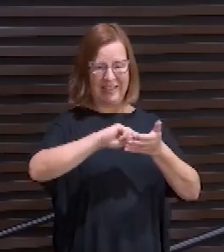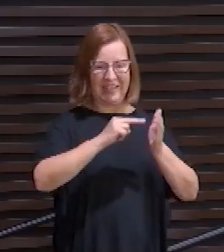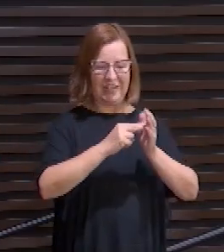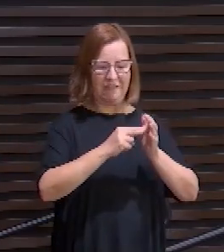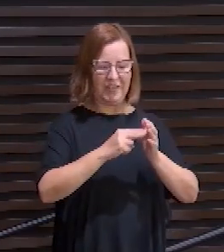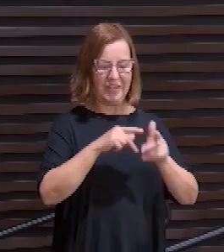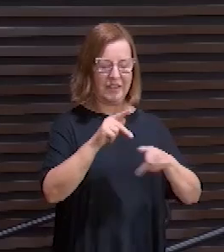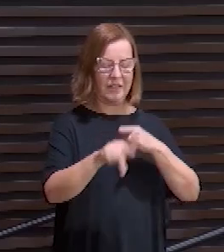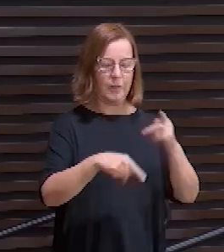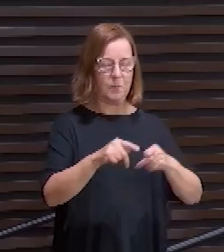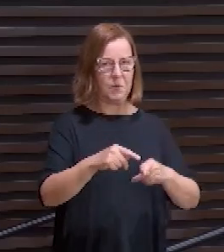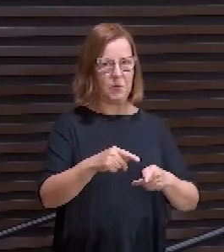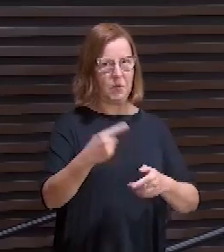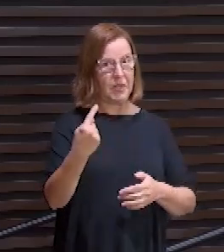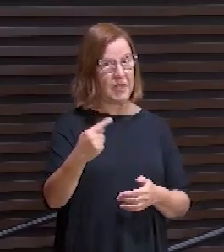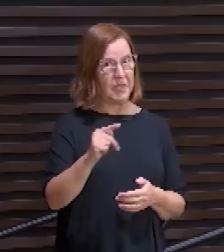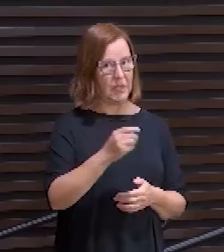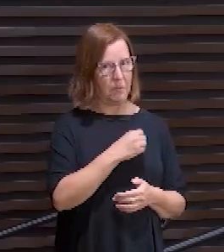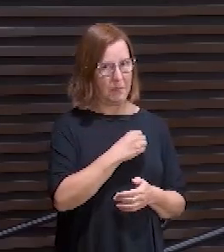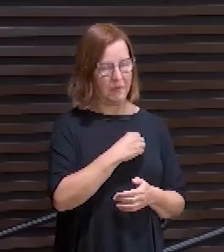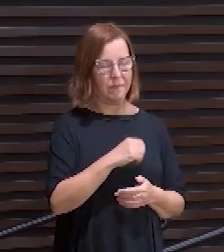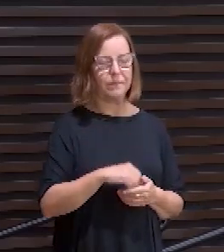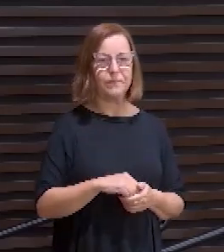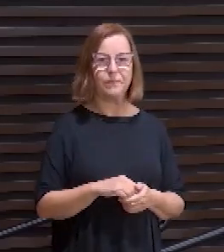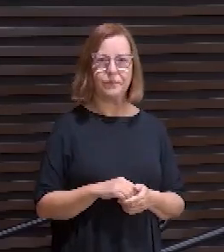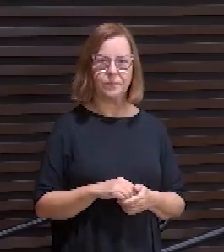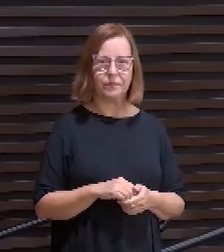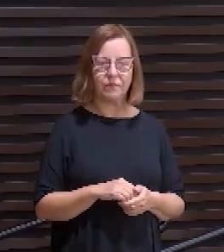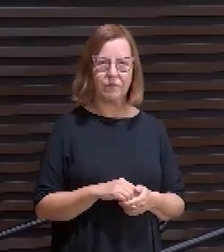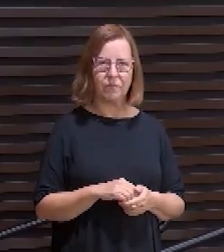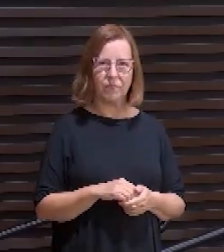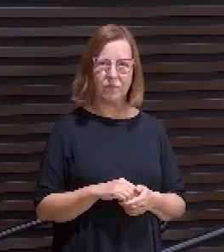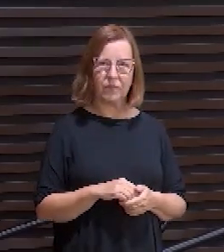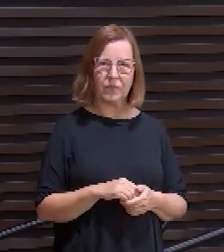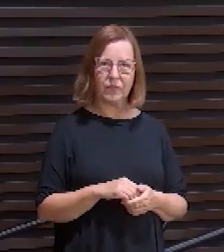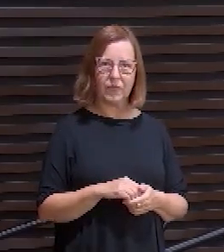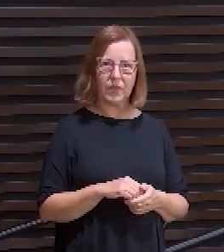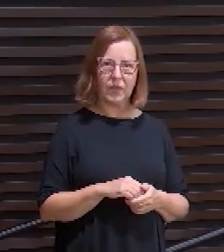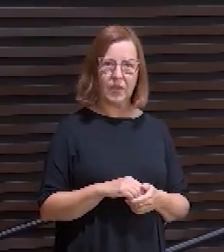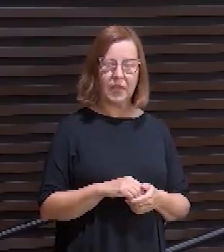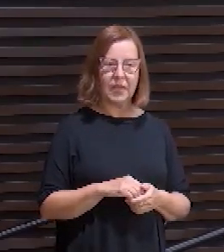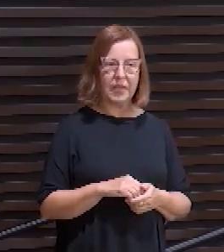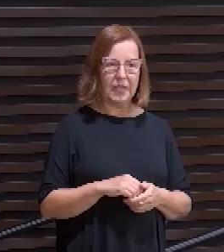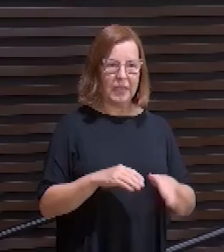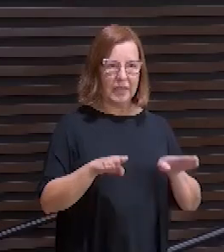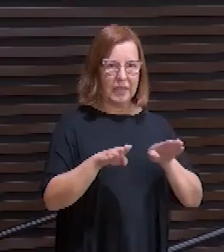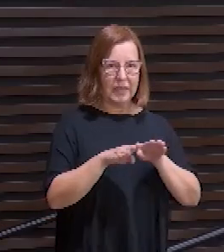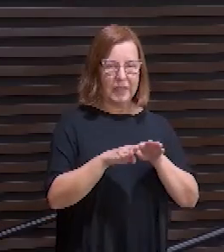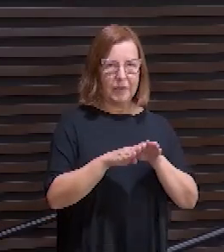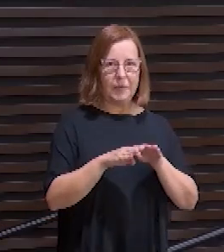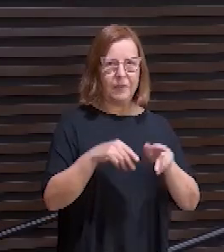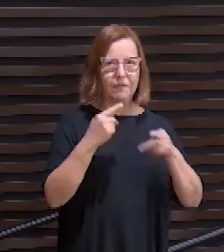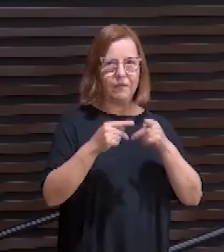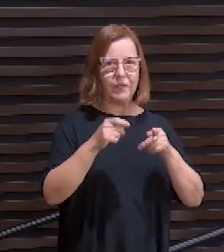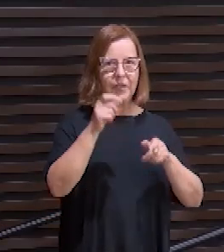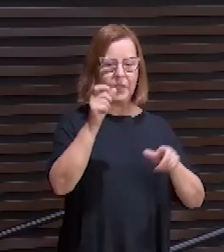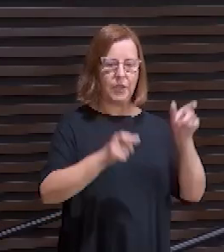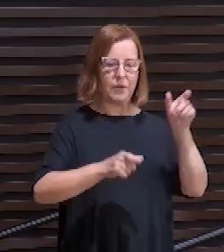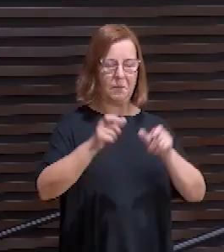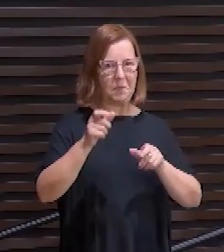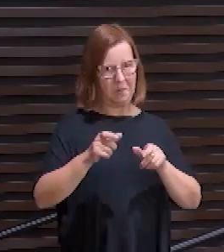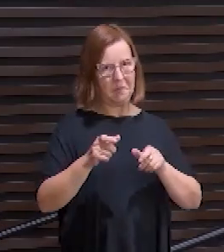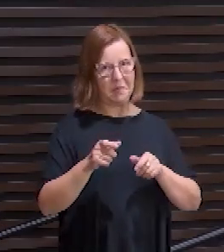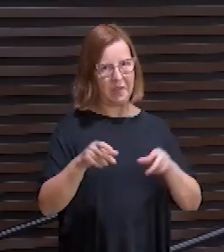pecado. E aí a outra nota que a gente chama atenção são para as personagens da visão.